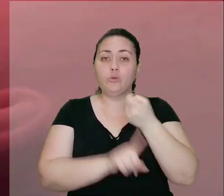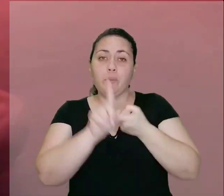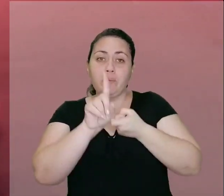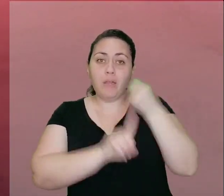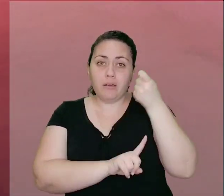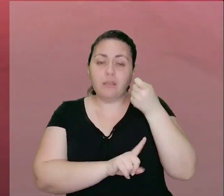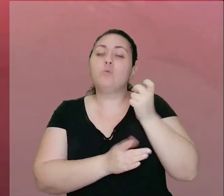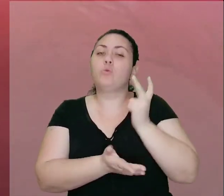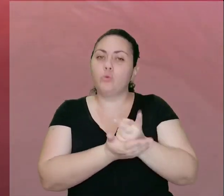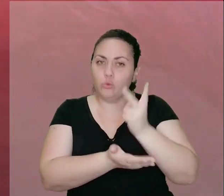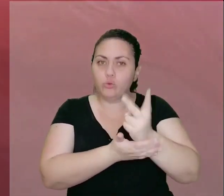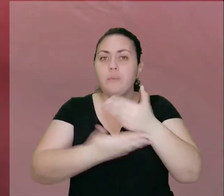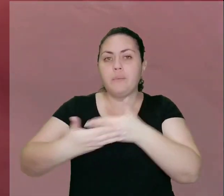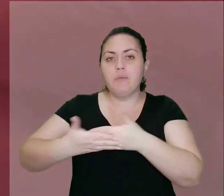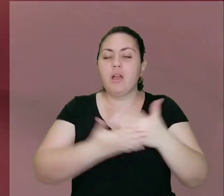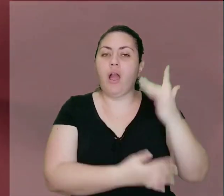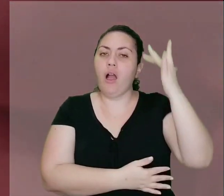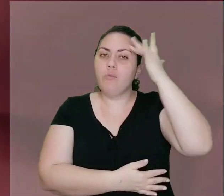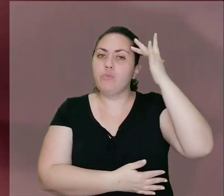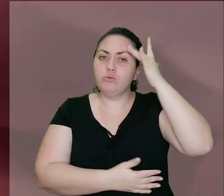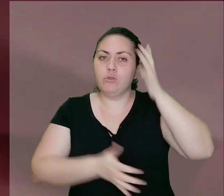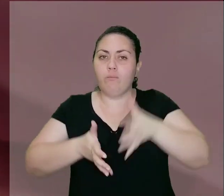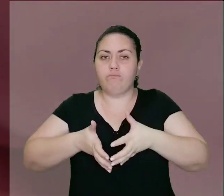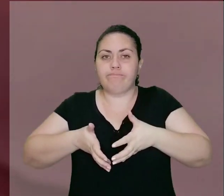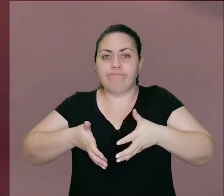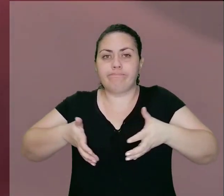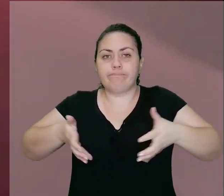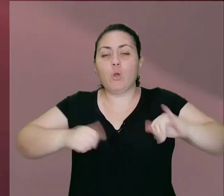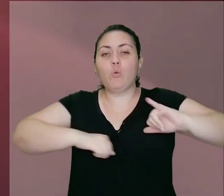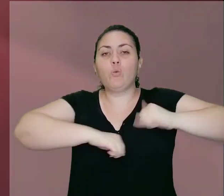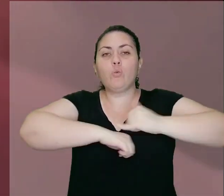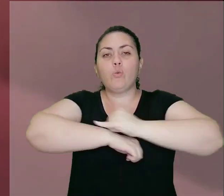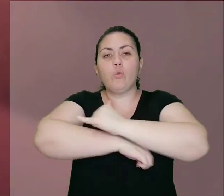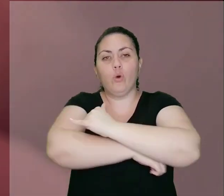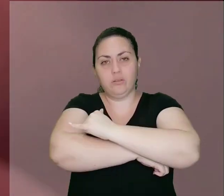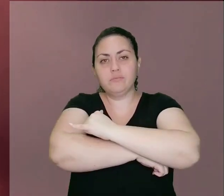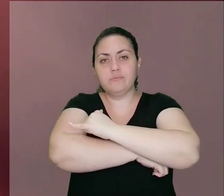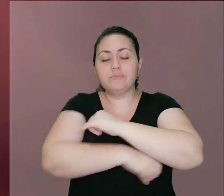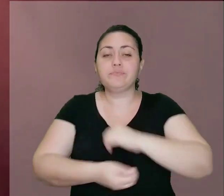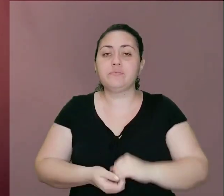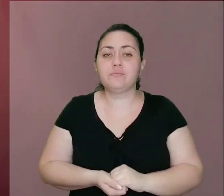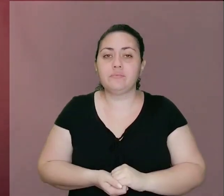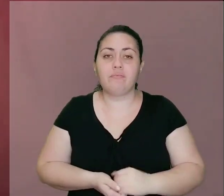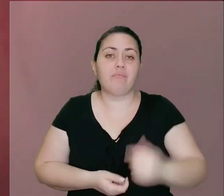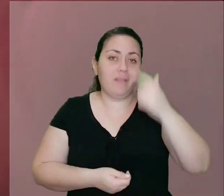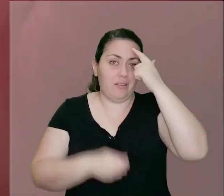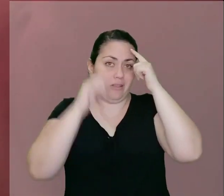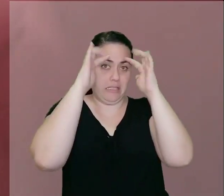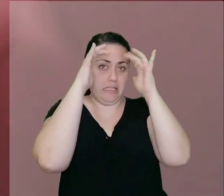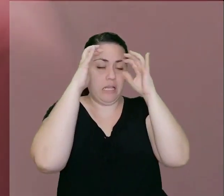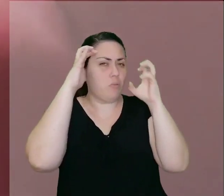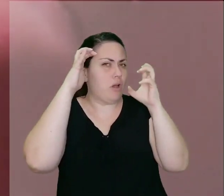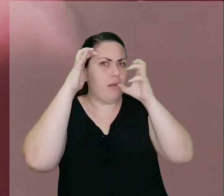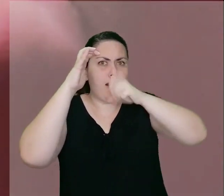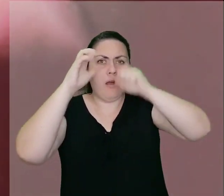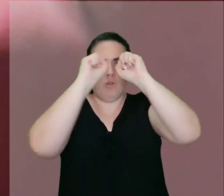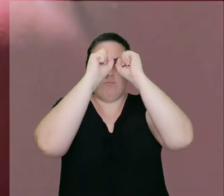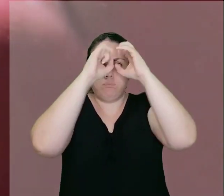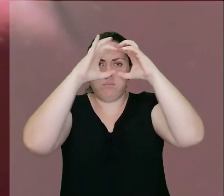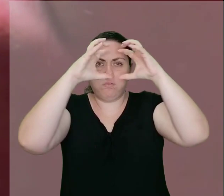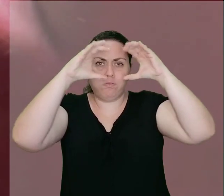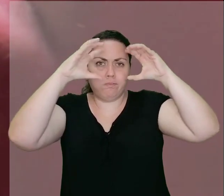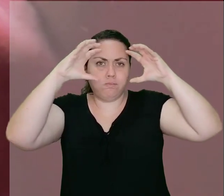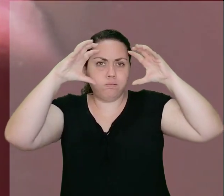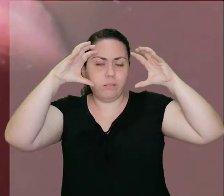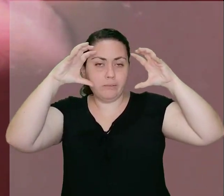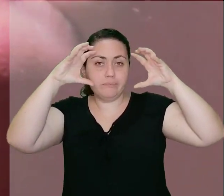bebê continuará a amadurecer e desenvolver reservas de gordura corporal. O cérebro está se desenvolvendo